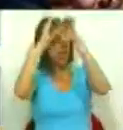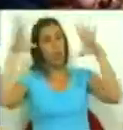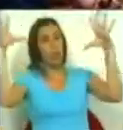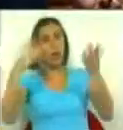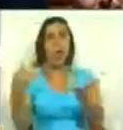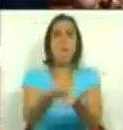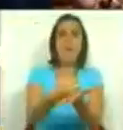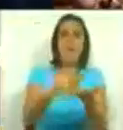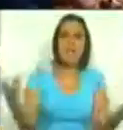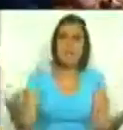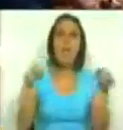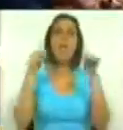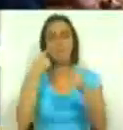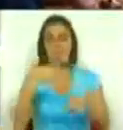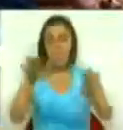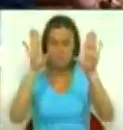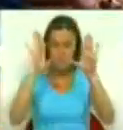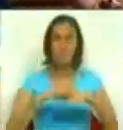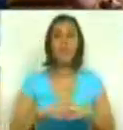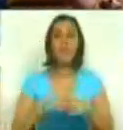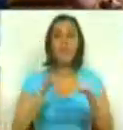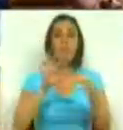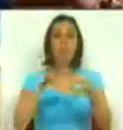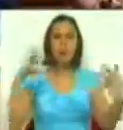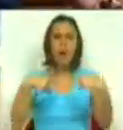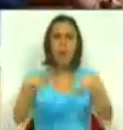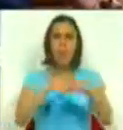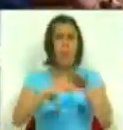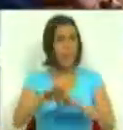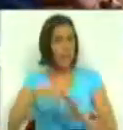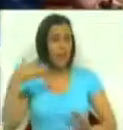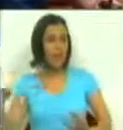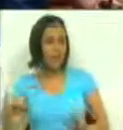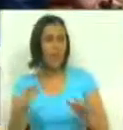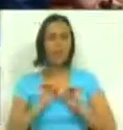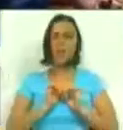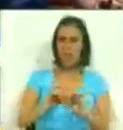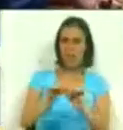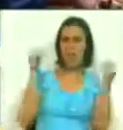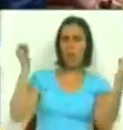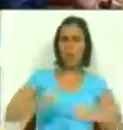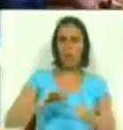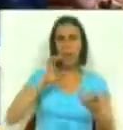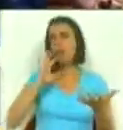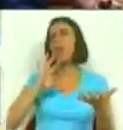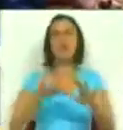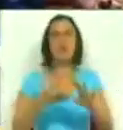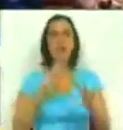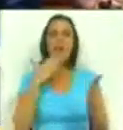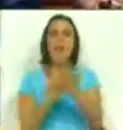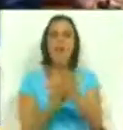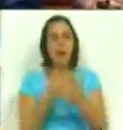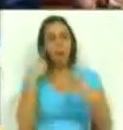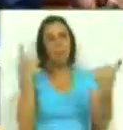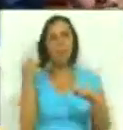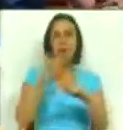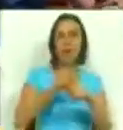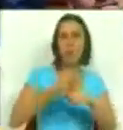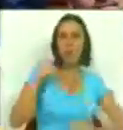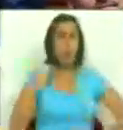ideológica, vazia. Se não vejamos, romper com a política de direita, rejeitar o pacto de agressão, dar expressão à luta e